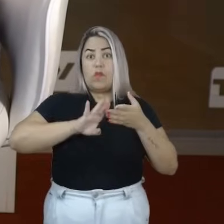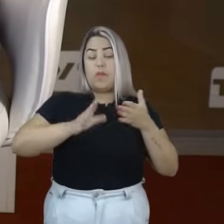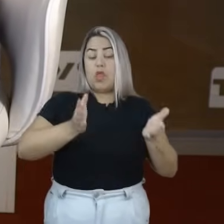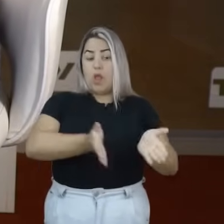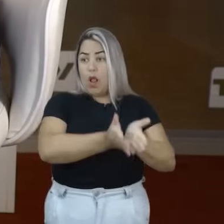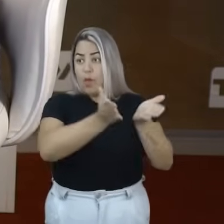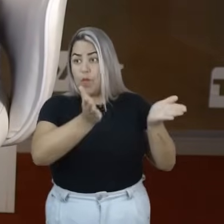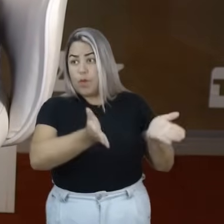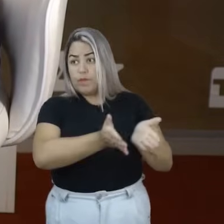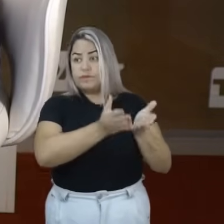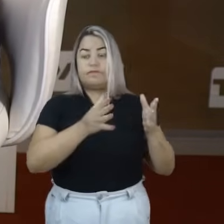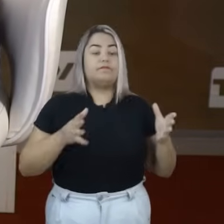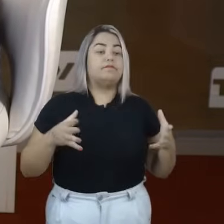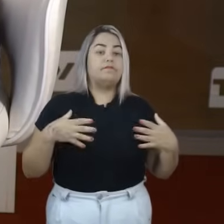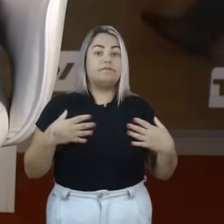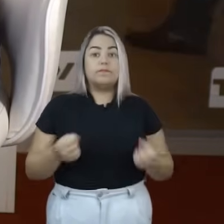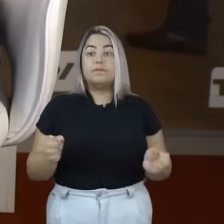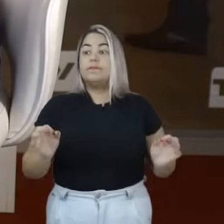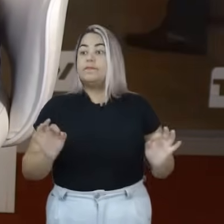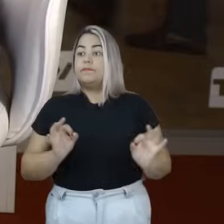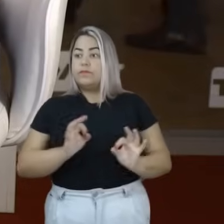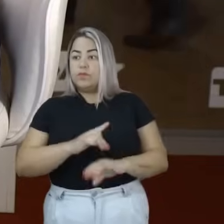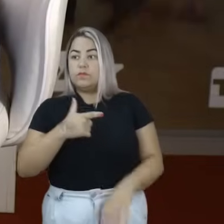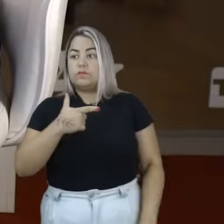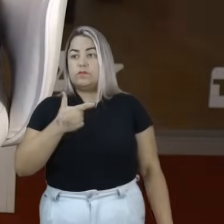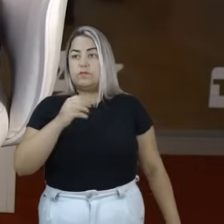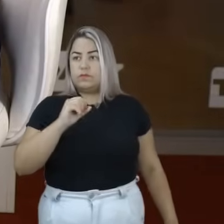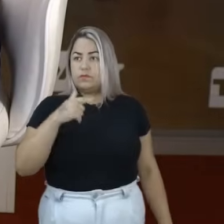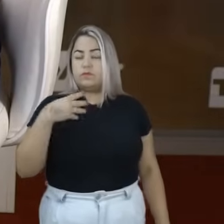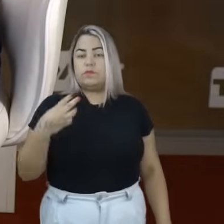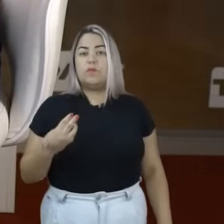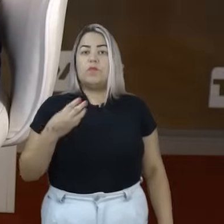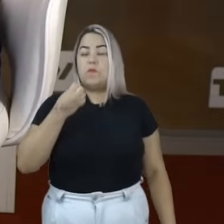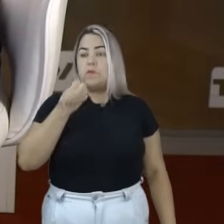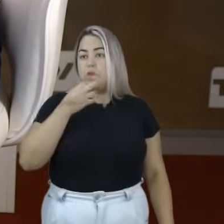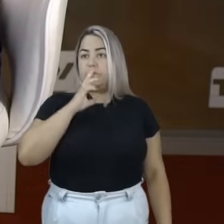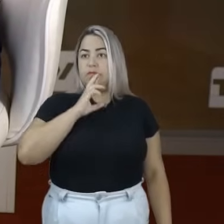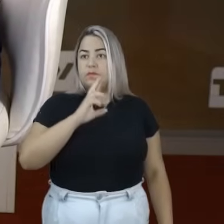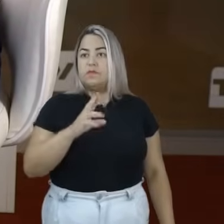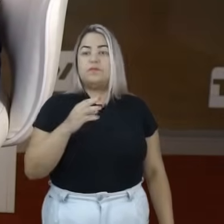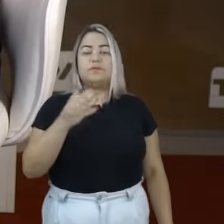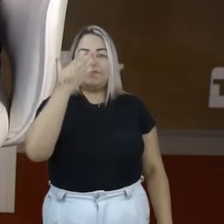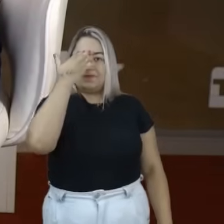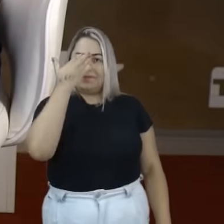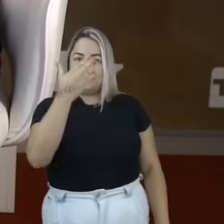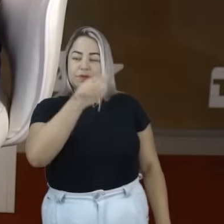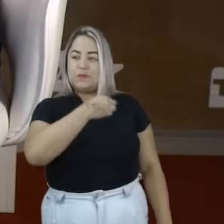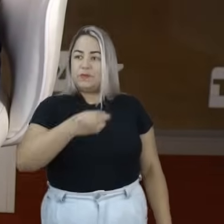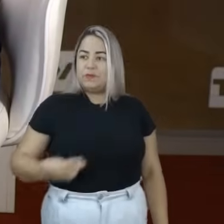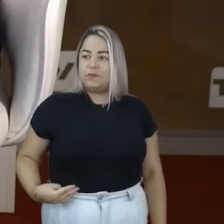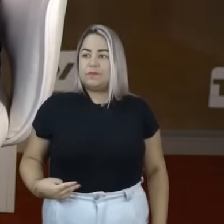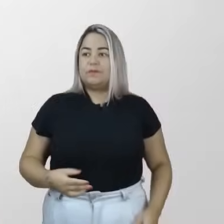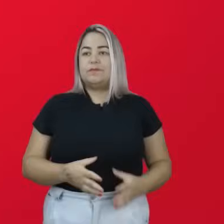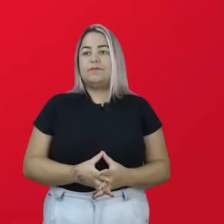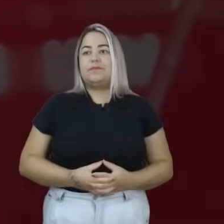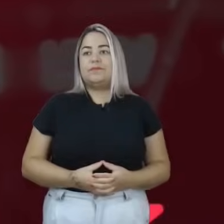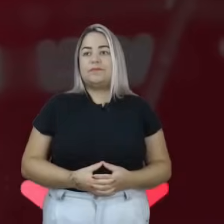pobreza. E vamos fechar 23 já com bons resultados. Maravilha, ministro. Obrigada. Agradeço.